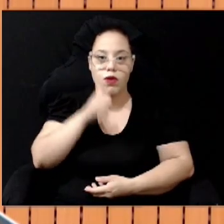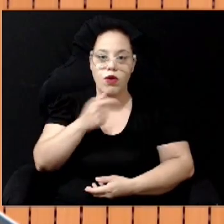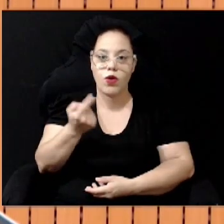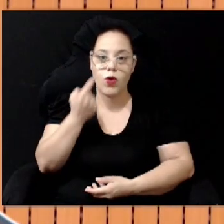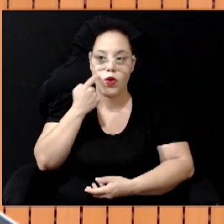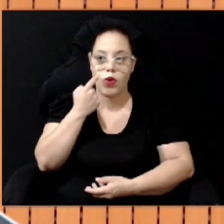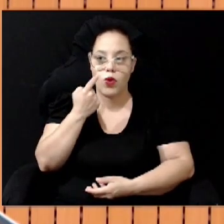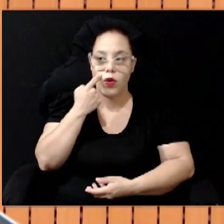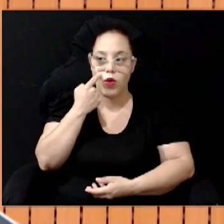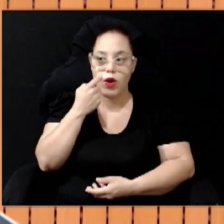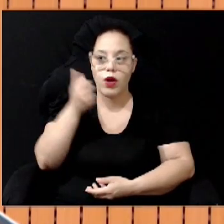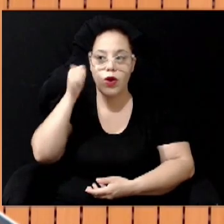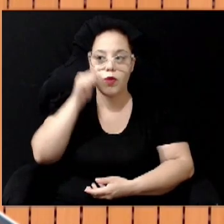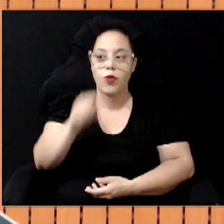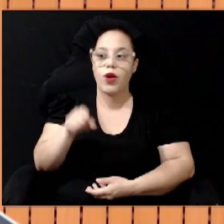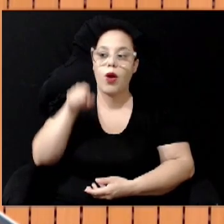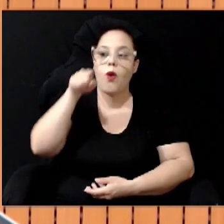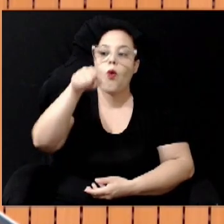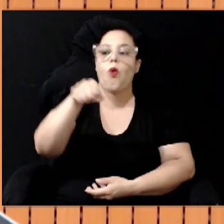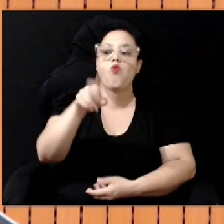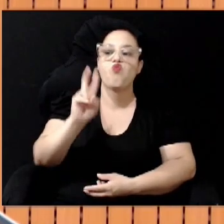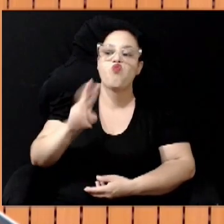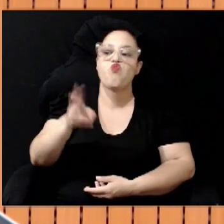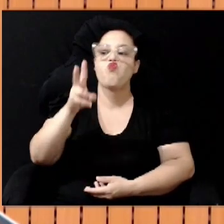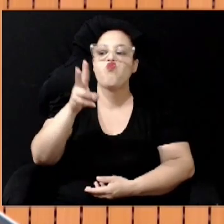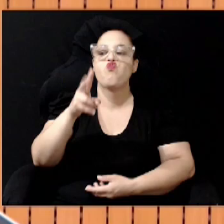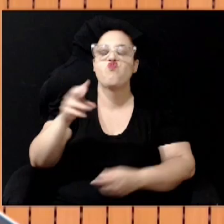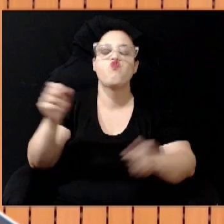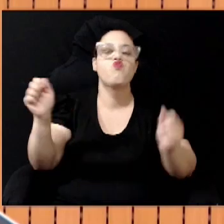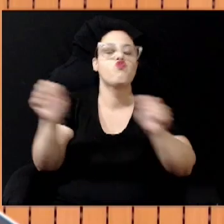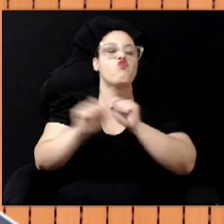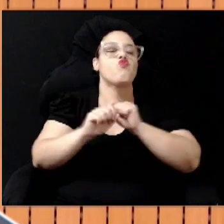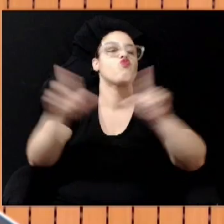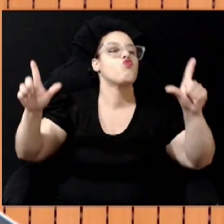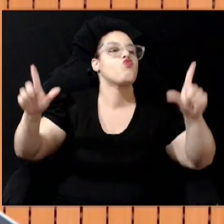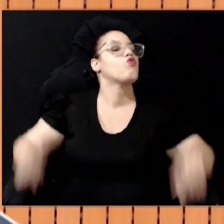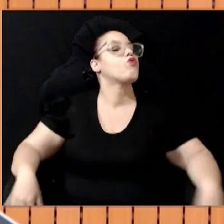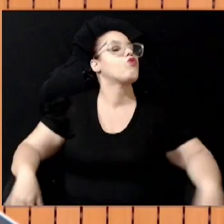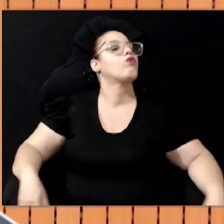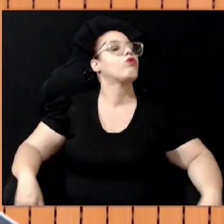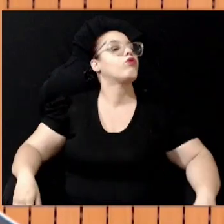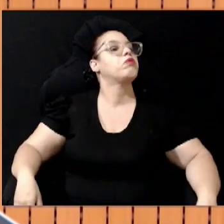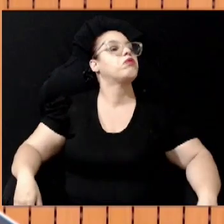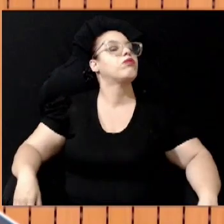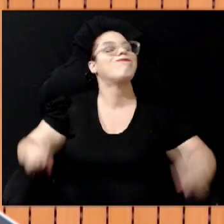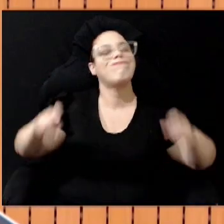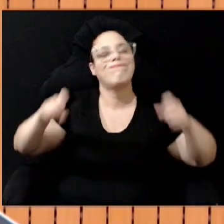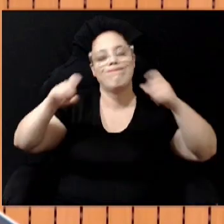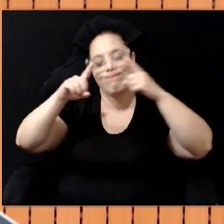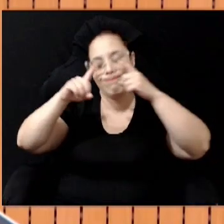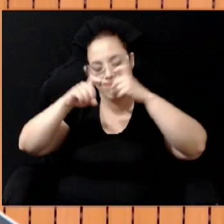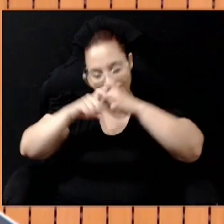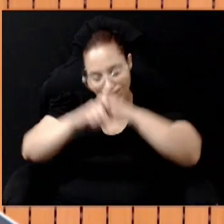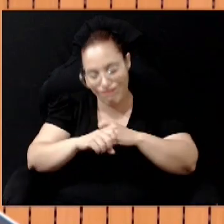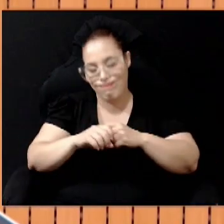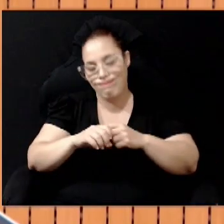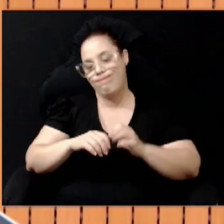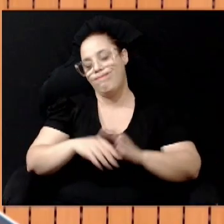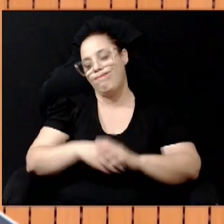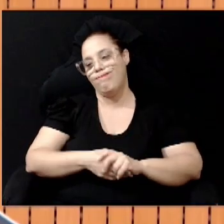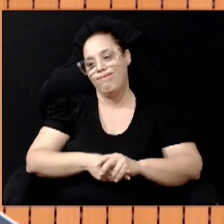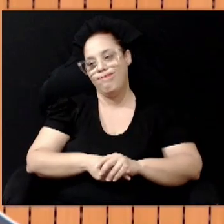as mulheres sempre foram protagonistas, com muita dificuldade. Com muita